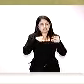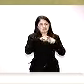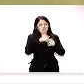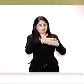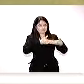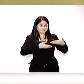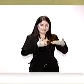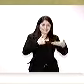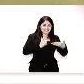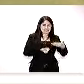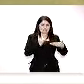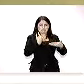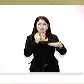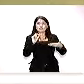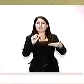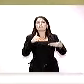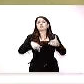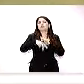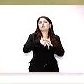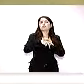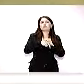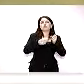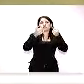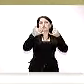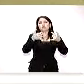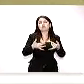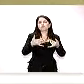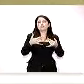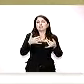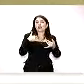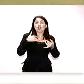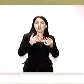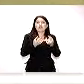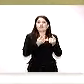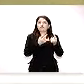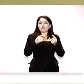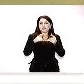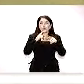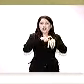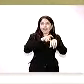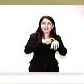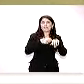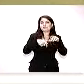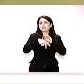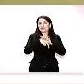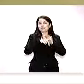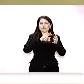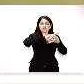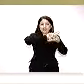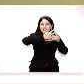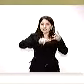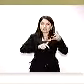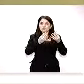a ponto de considero juízo favorável a fundamentação para questão baseada na variabilidade das redes e horários como constou